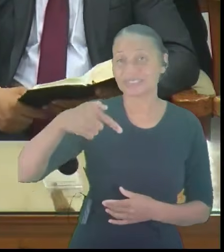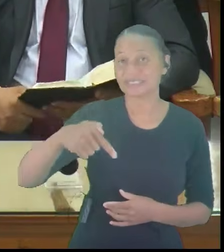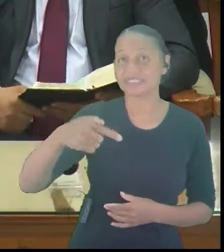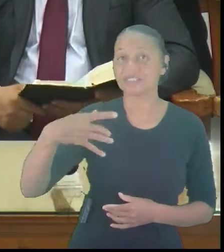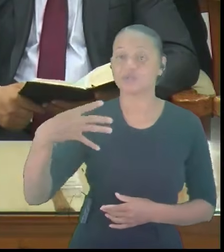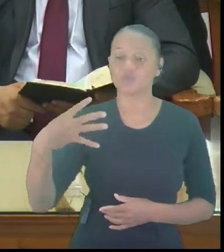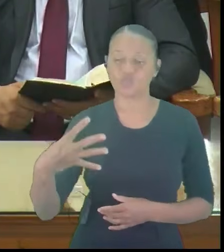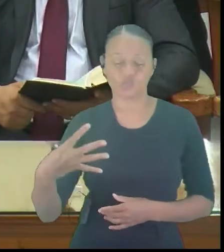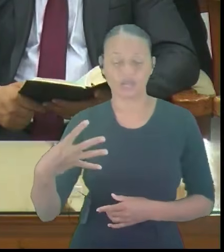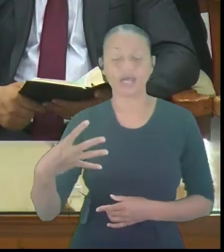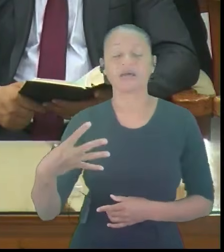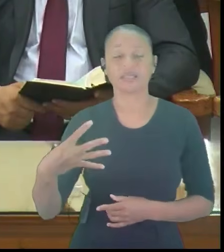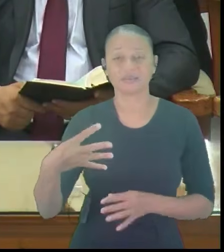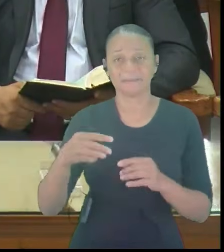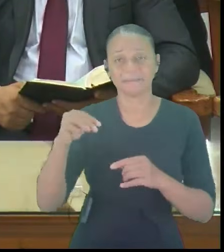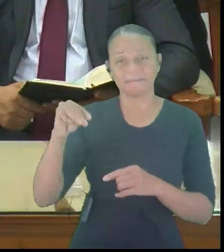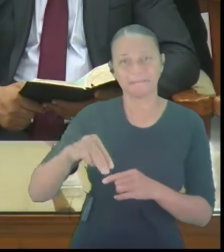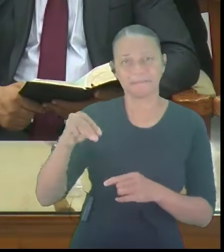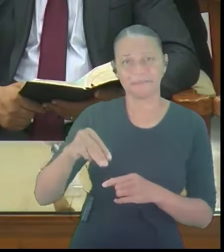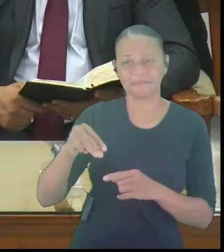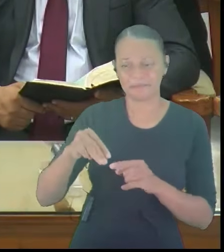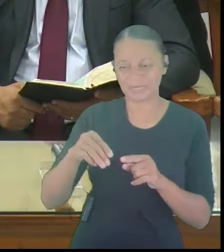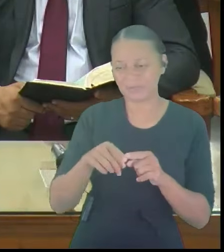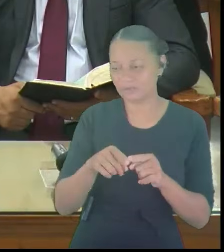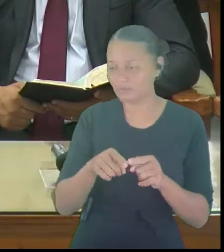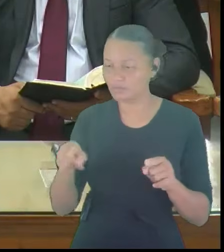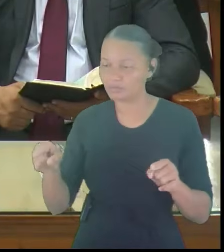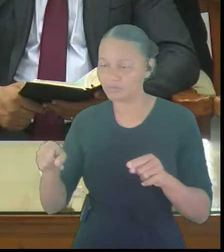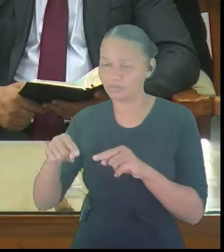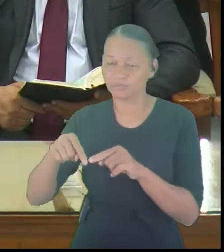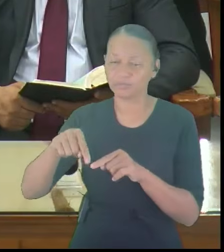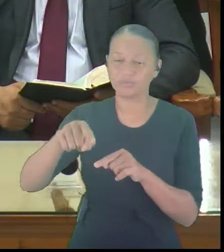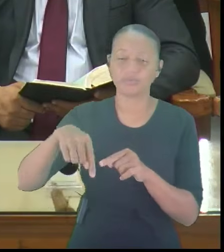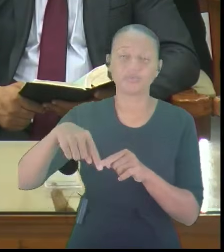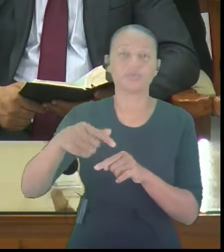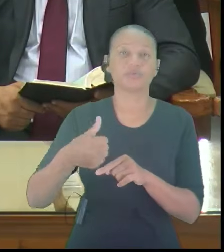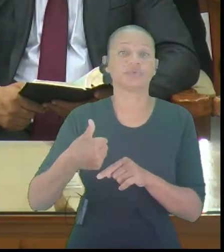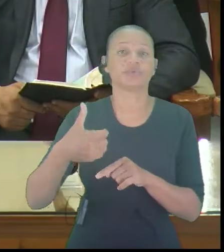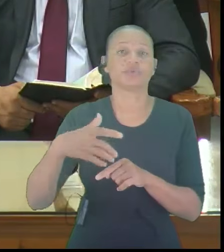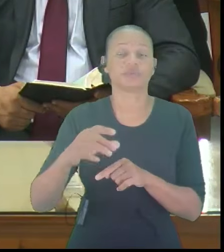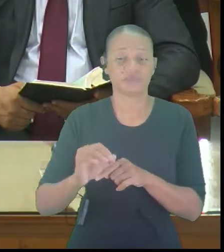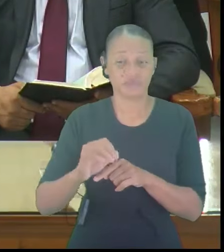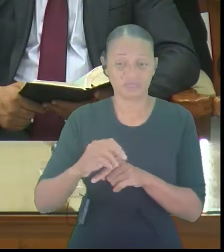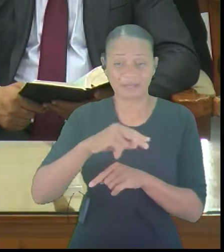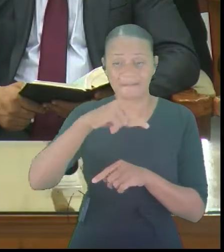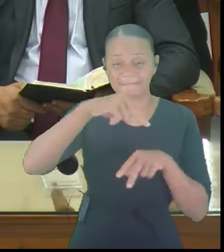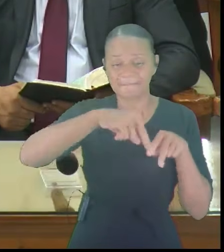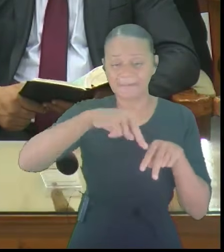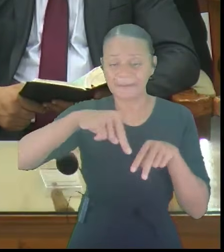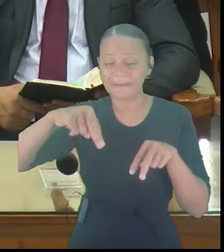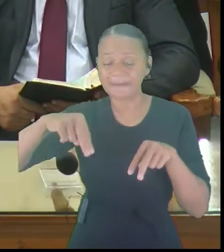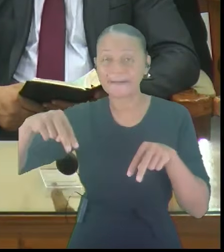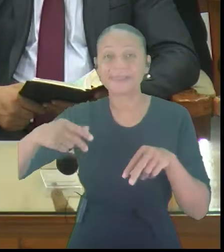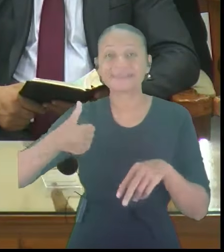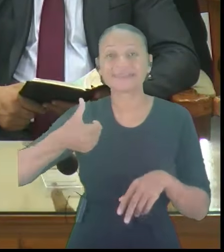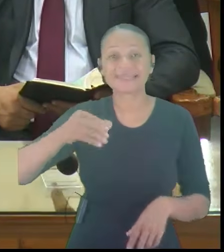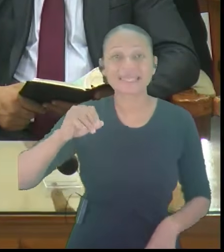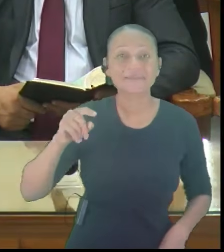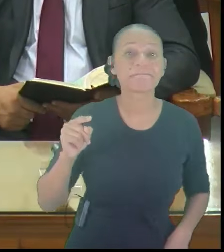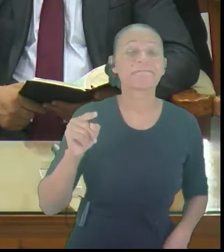de comprimento por 10 metros de largura, e cabia em pé 10.000